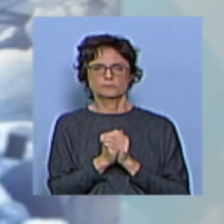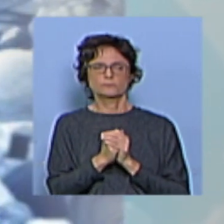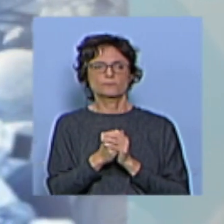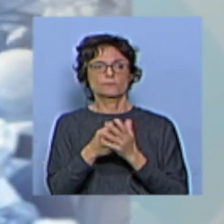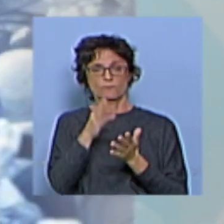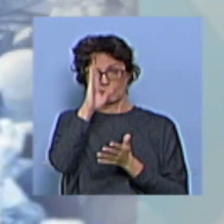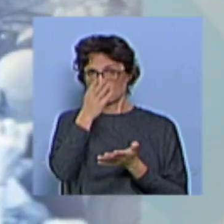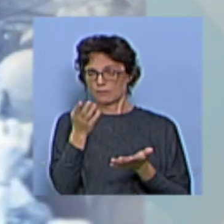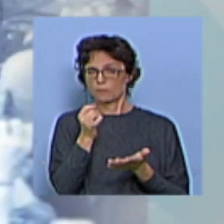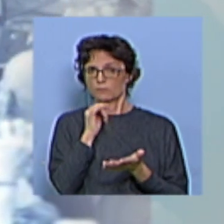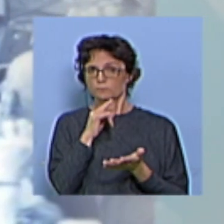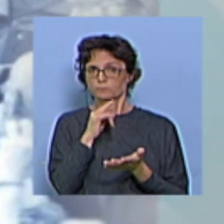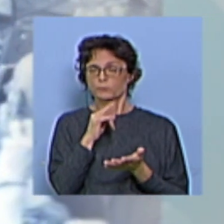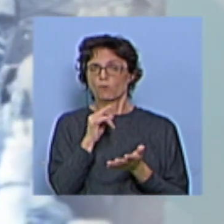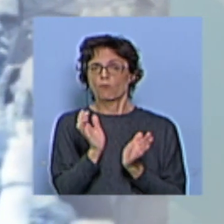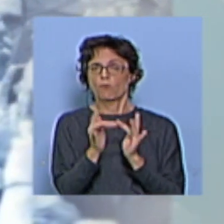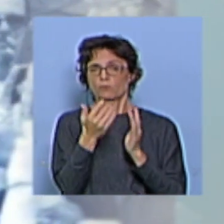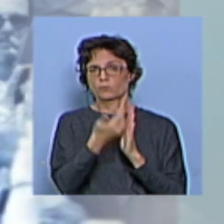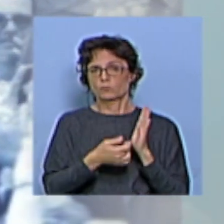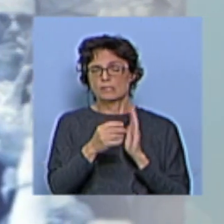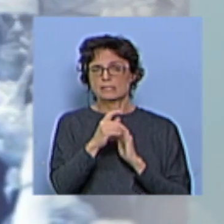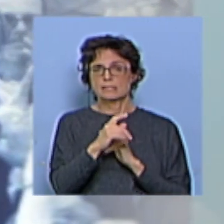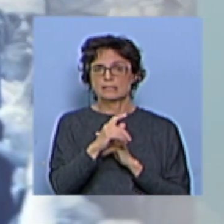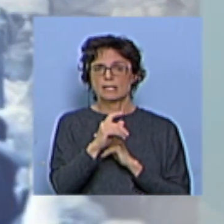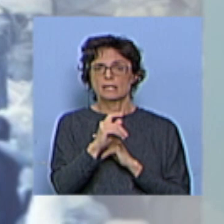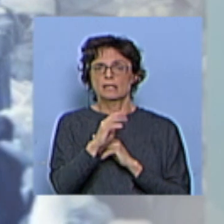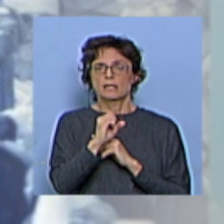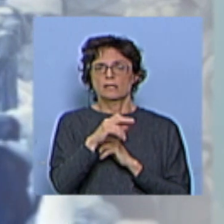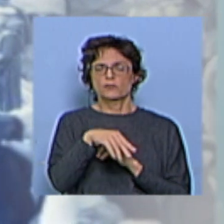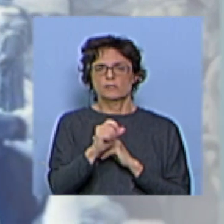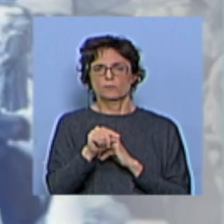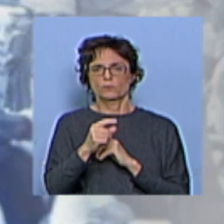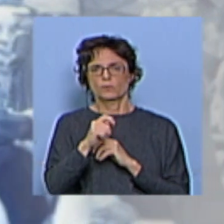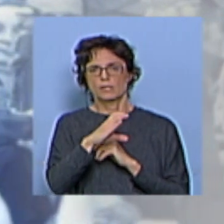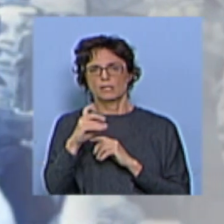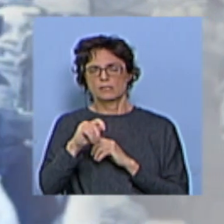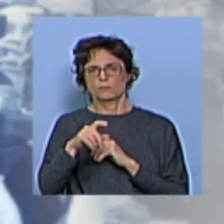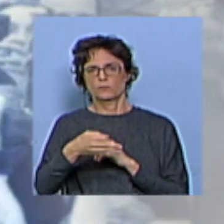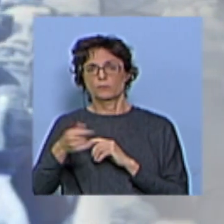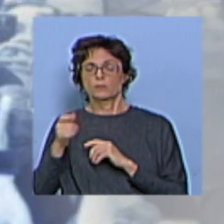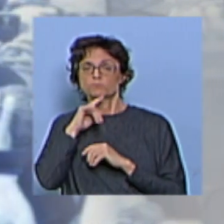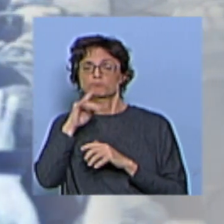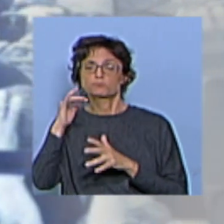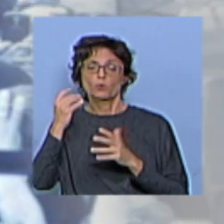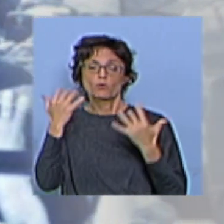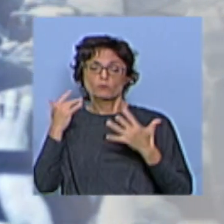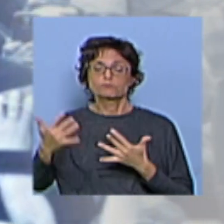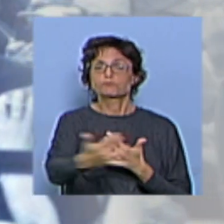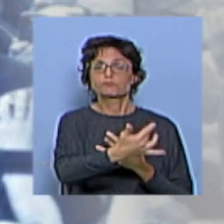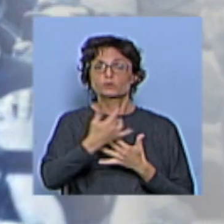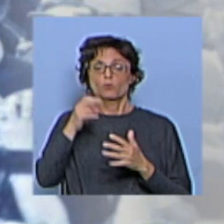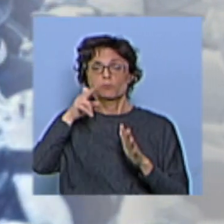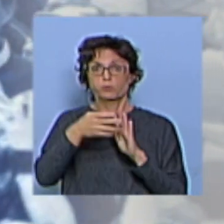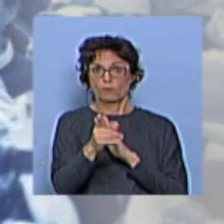Já sabe que é em agência.eclesia.pt que pode aprofundar estes temas. Agora olhamos uma aposta